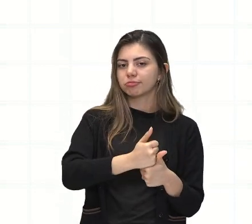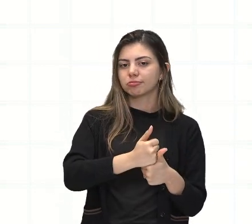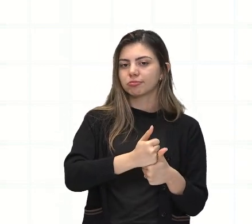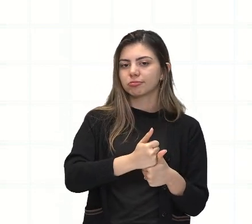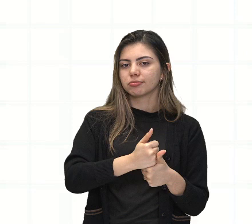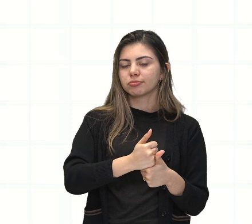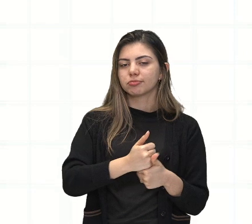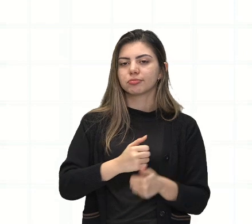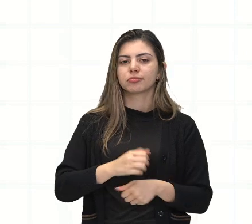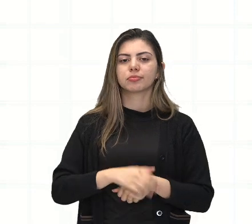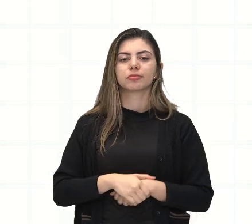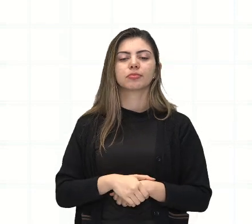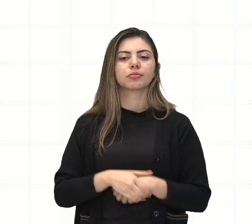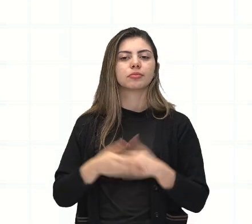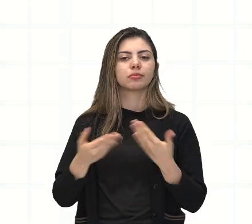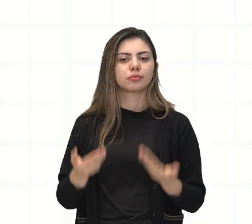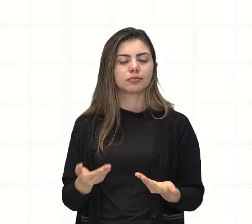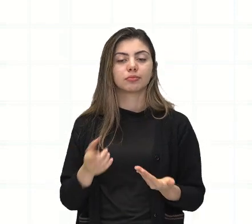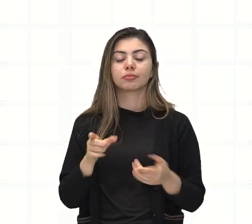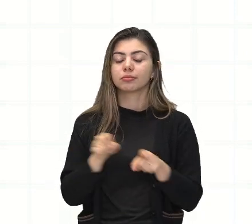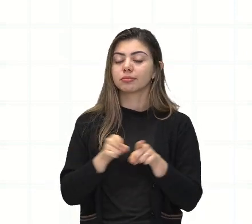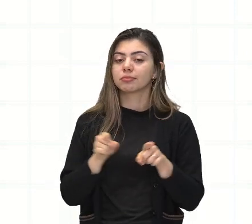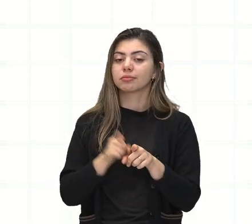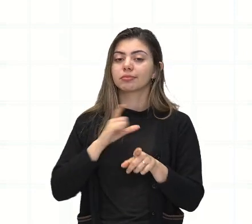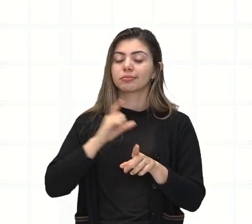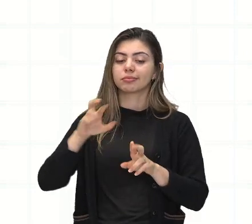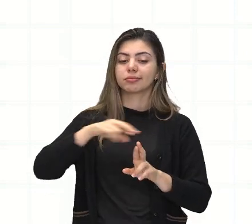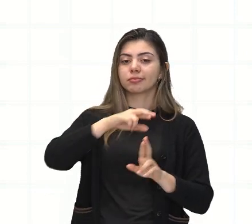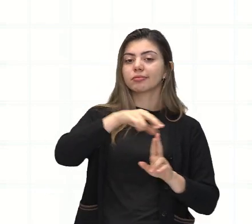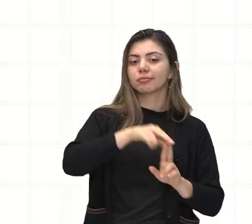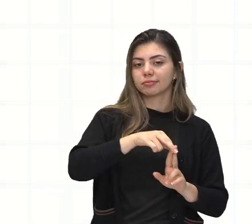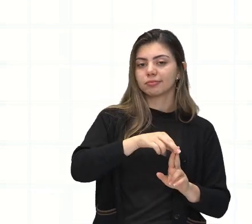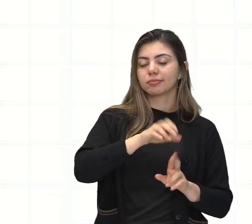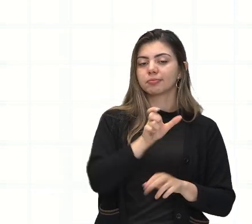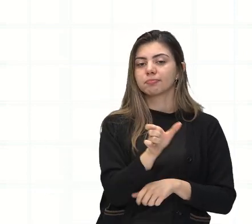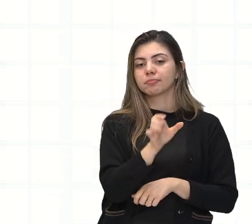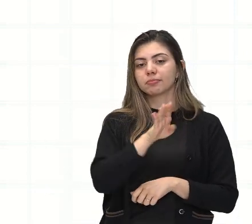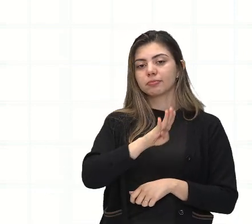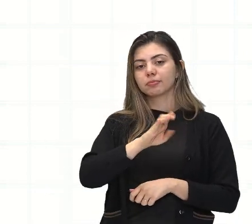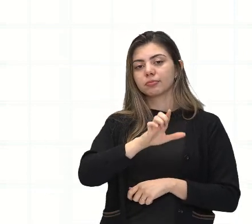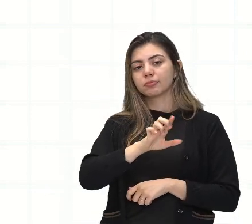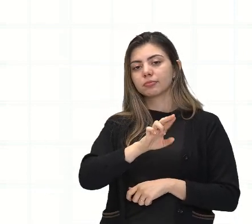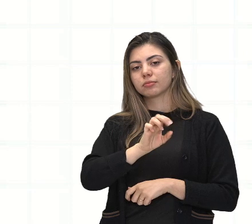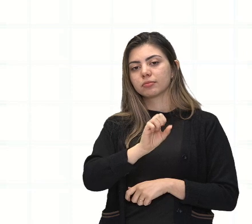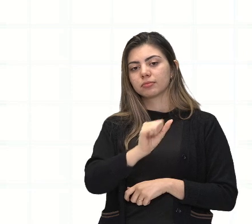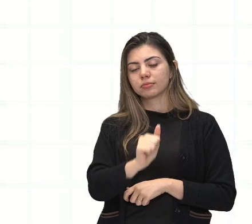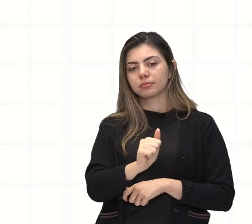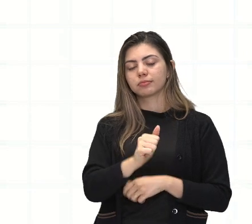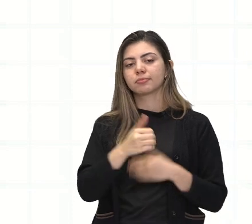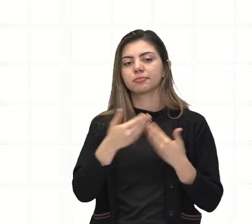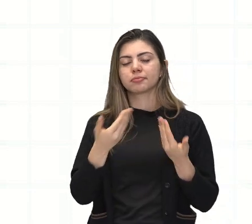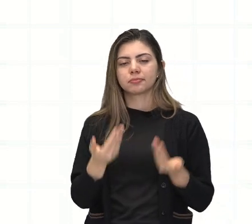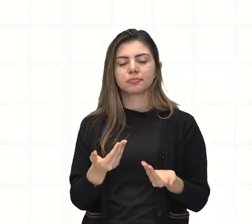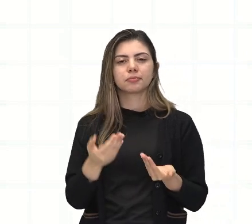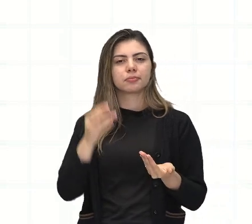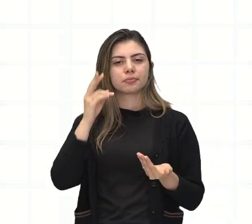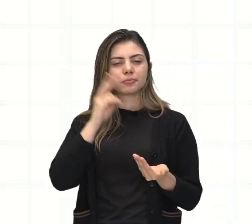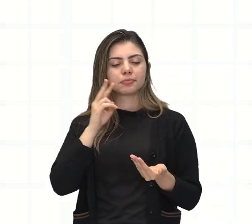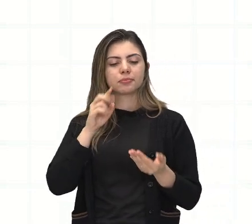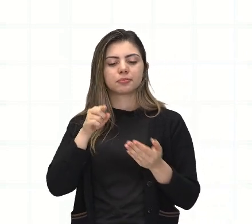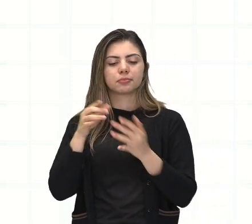anterior. E ele se refere a esse termo aqui. E aí, o